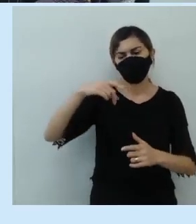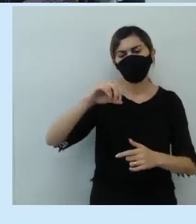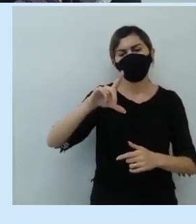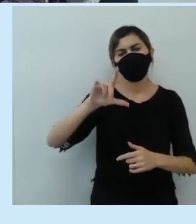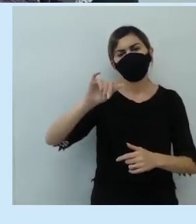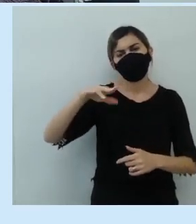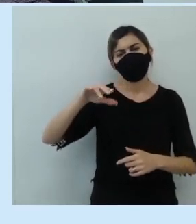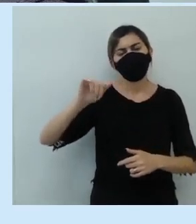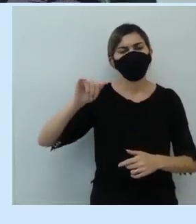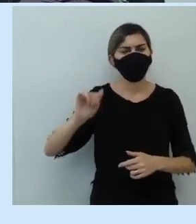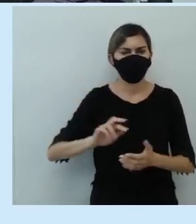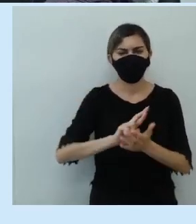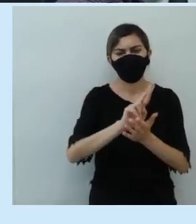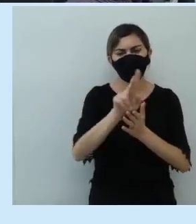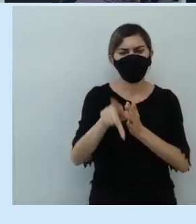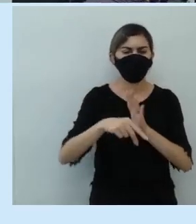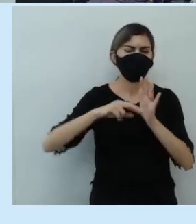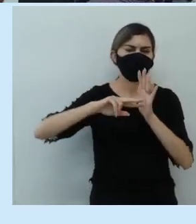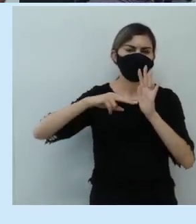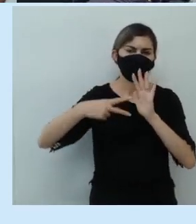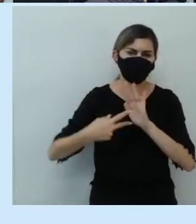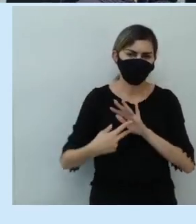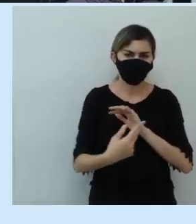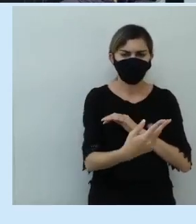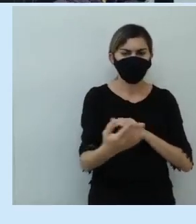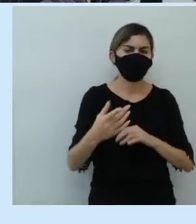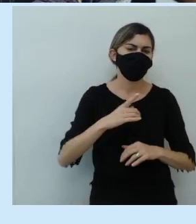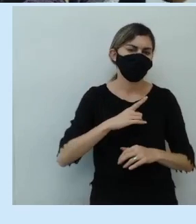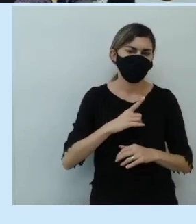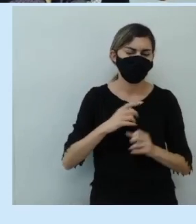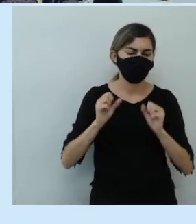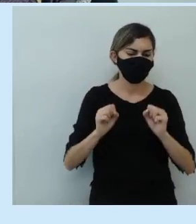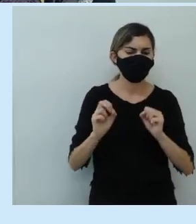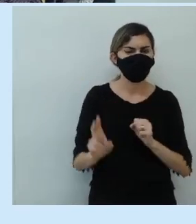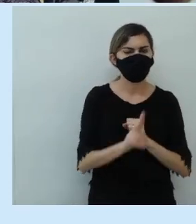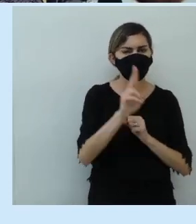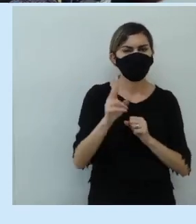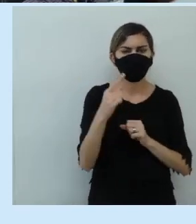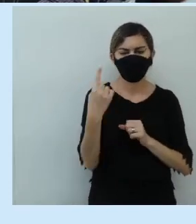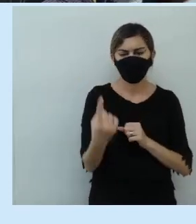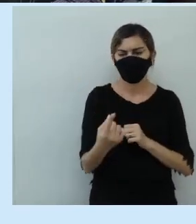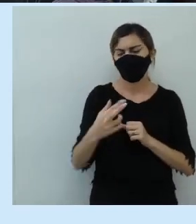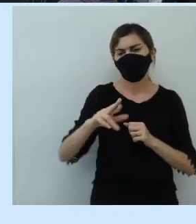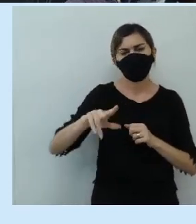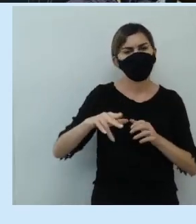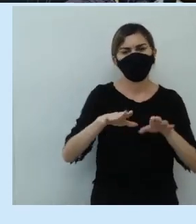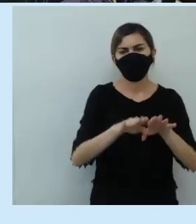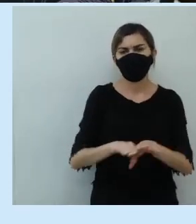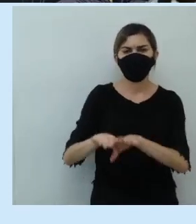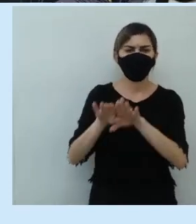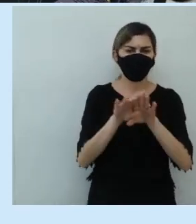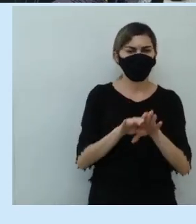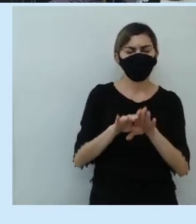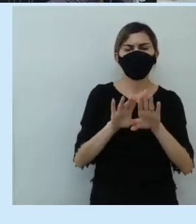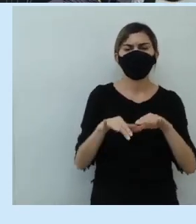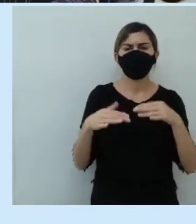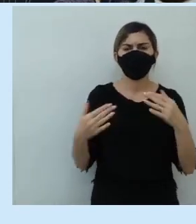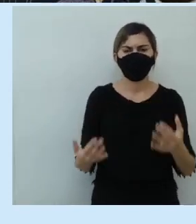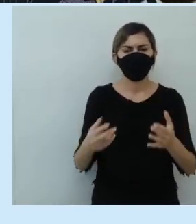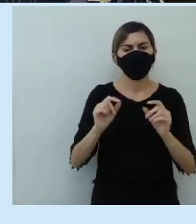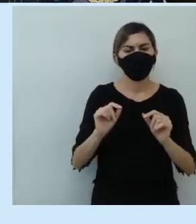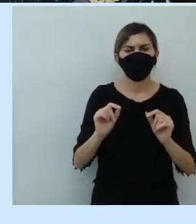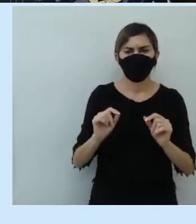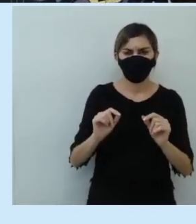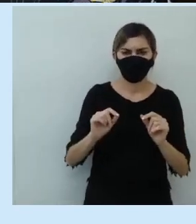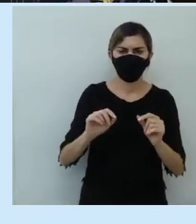polissemia, nos vários sentidos que ela tem, você pode usar um que não seja tão comum, né? Então, o que